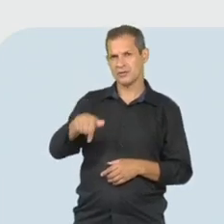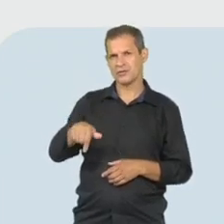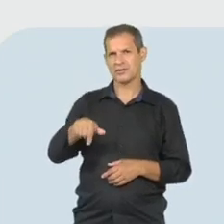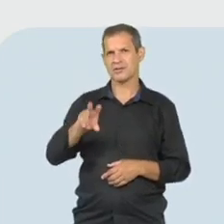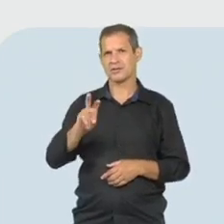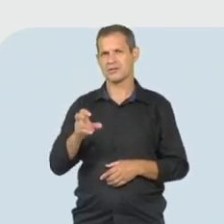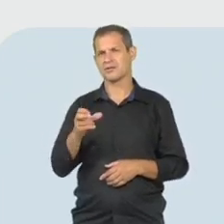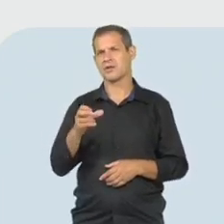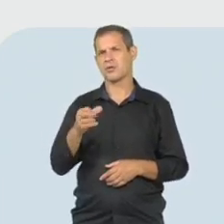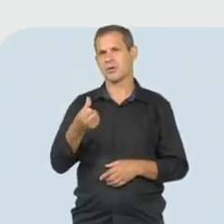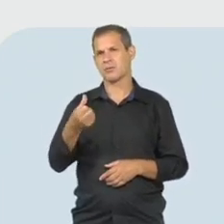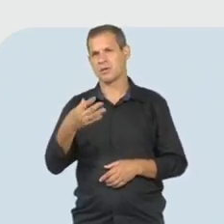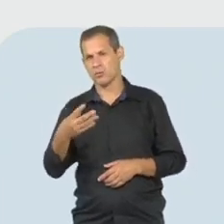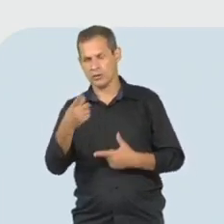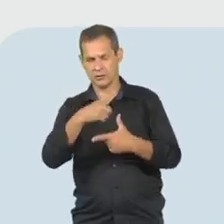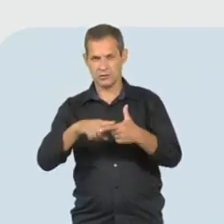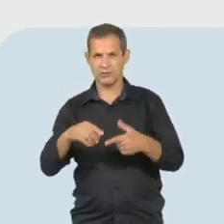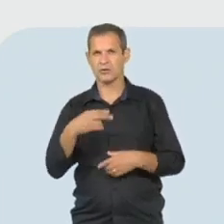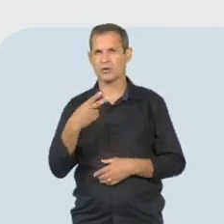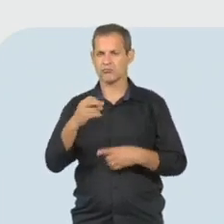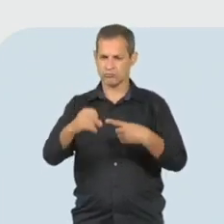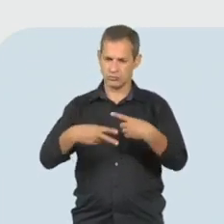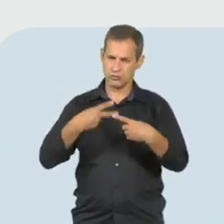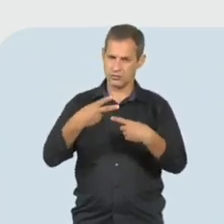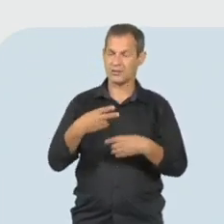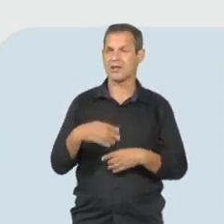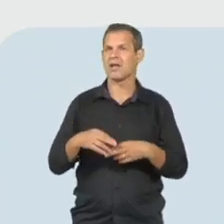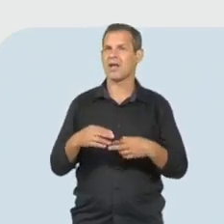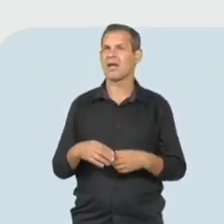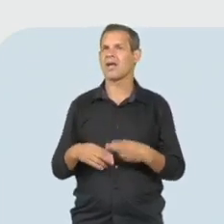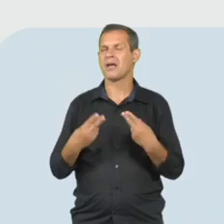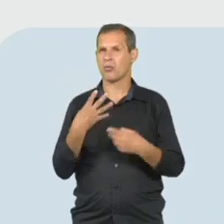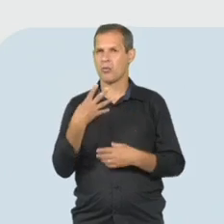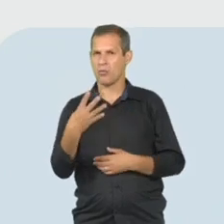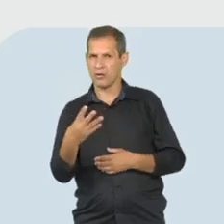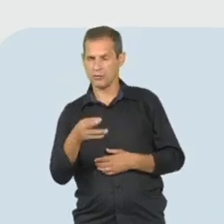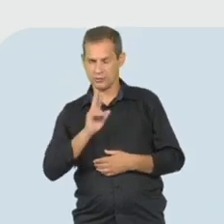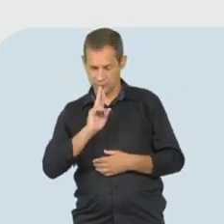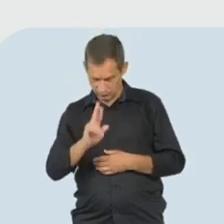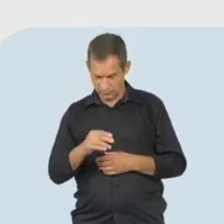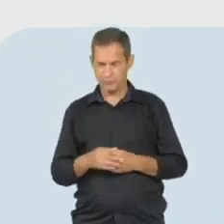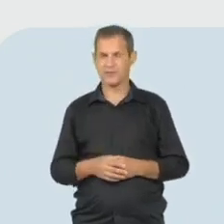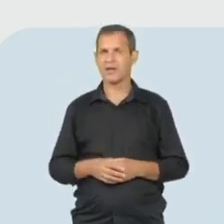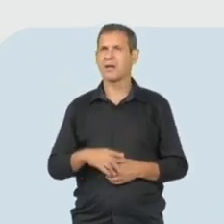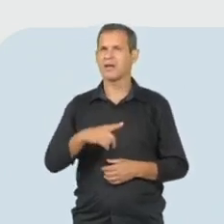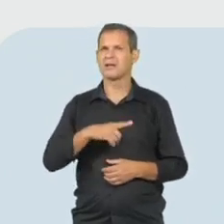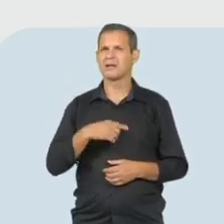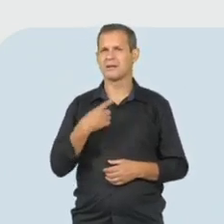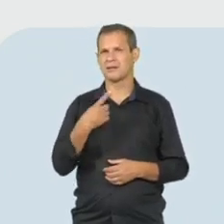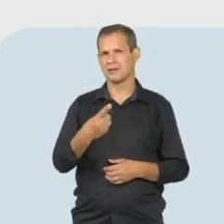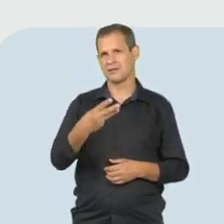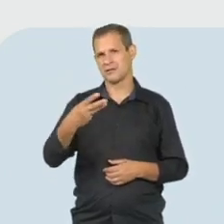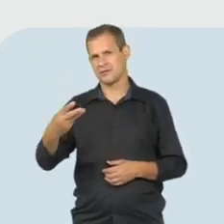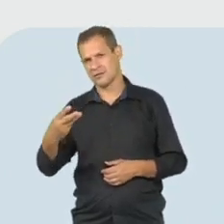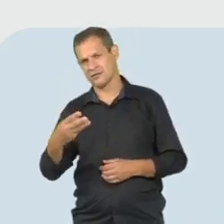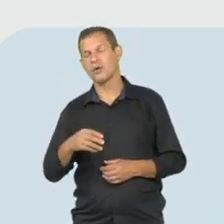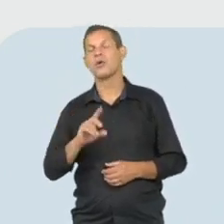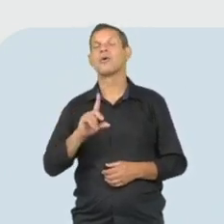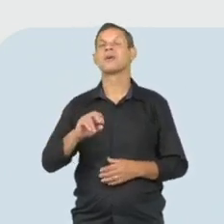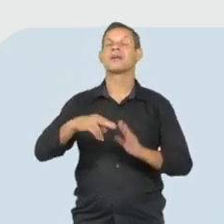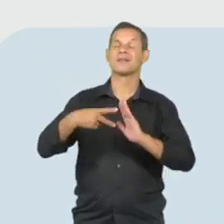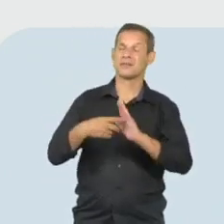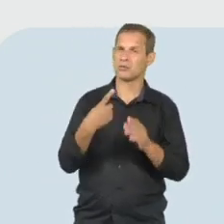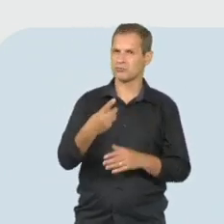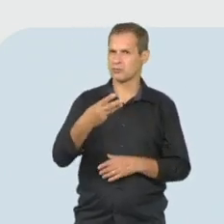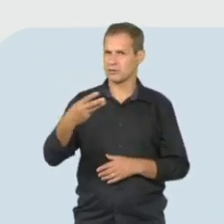529,77564. Dividido por quanto? 2 ao quadrado, que é 4. Resolvendo, vai dar 133. O que quer dizer